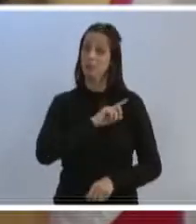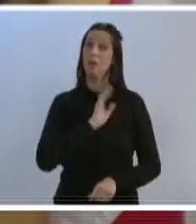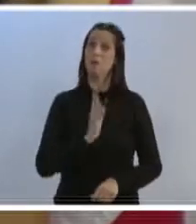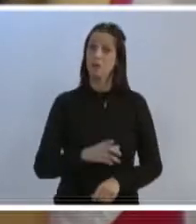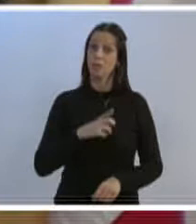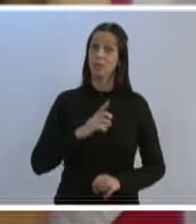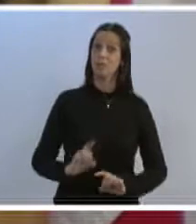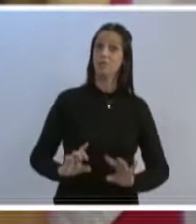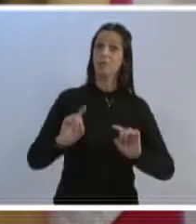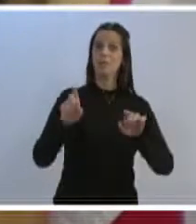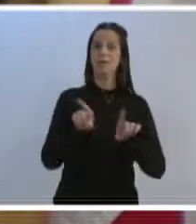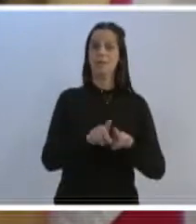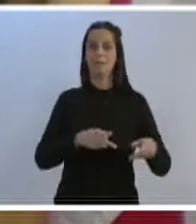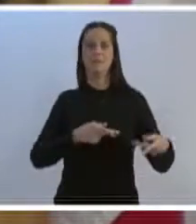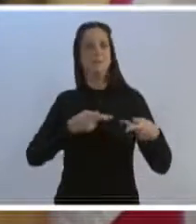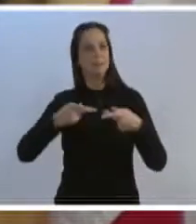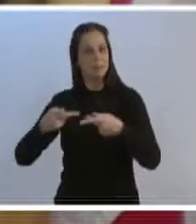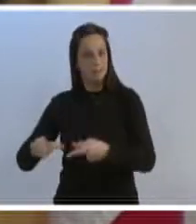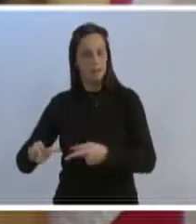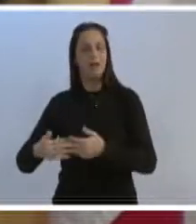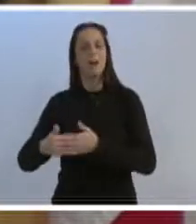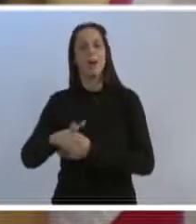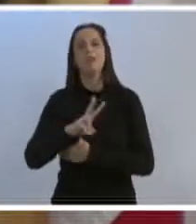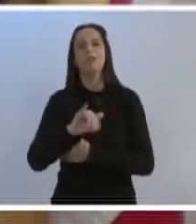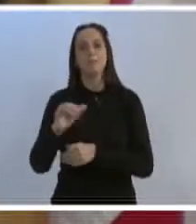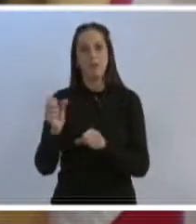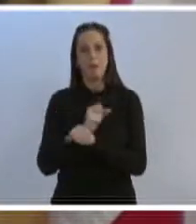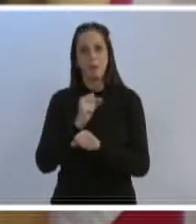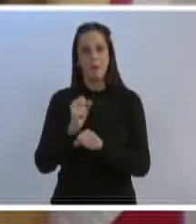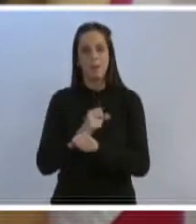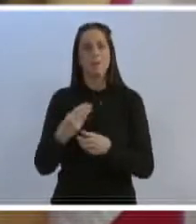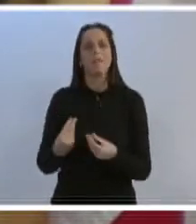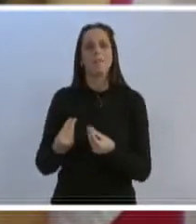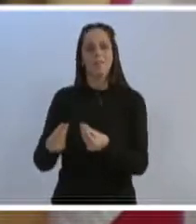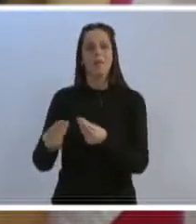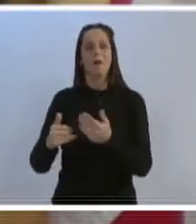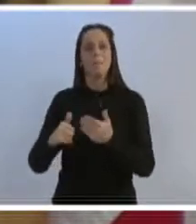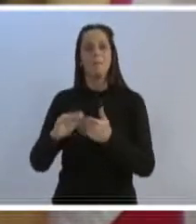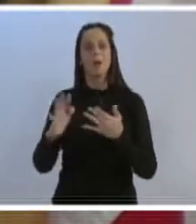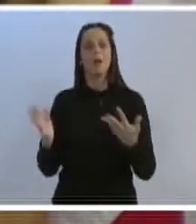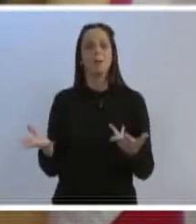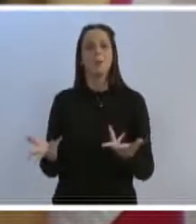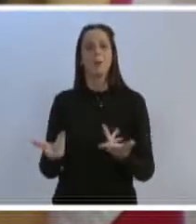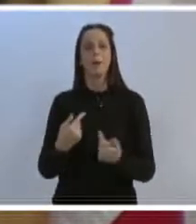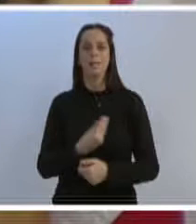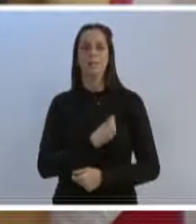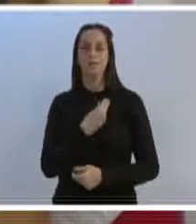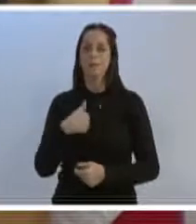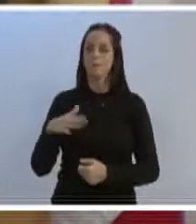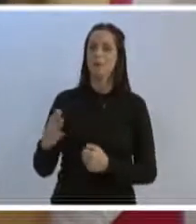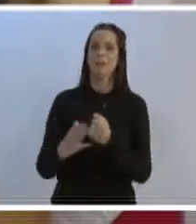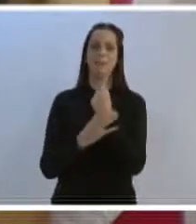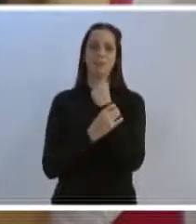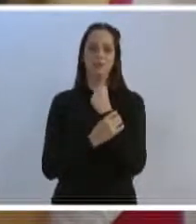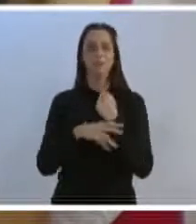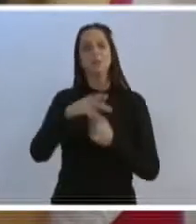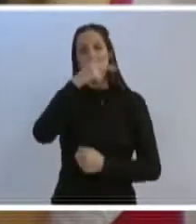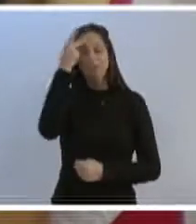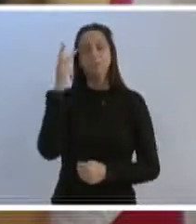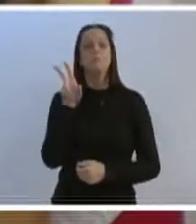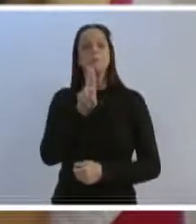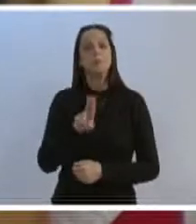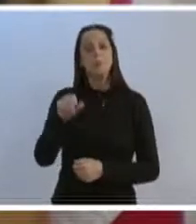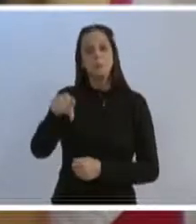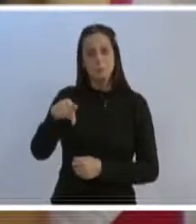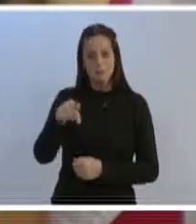obra realmente vai viabilizar mais segurança mais qualidade de vida para quem utiliza não só o